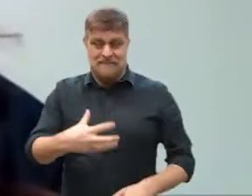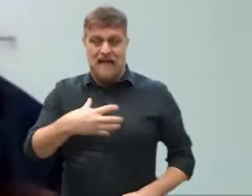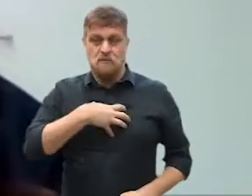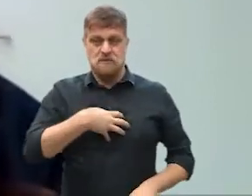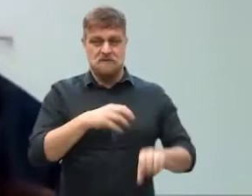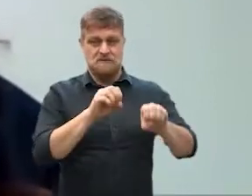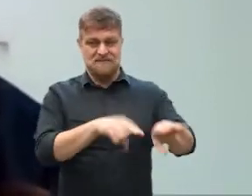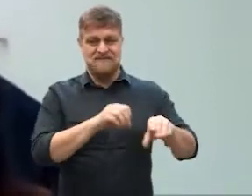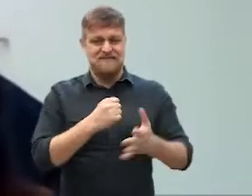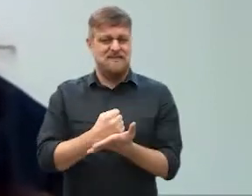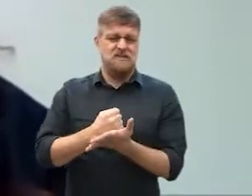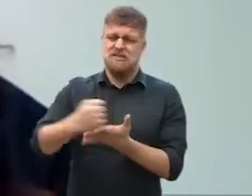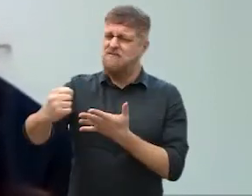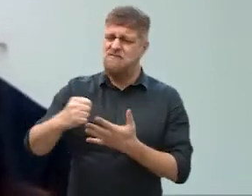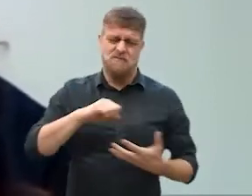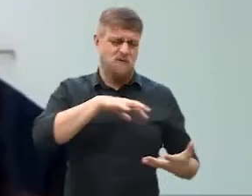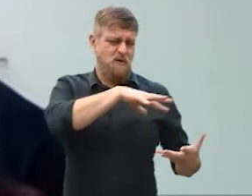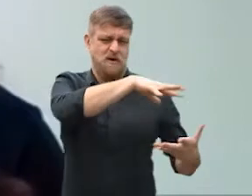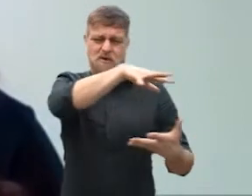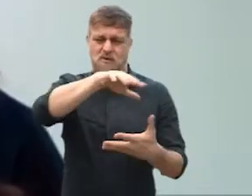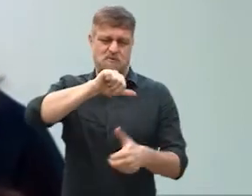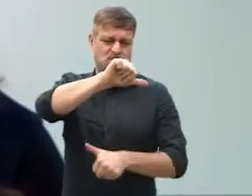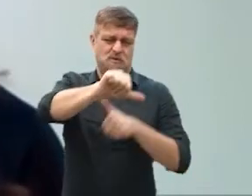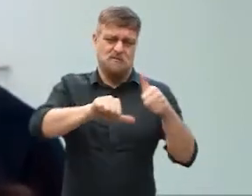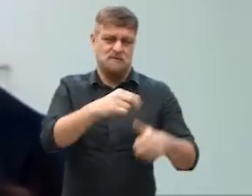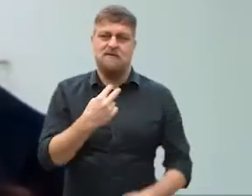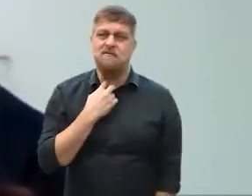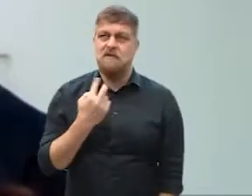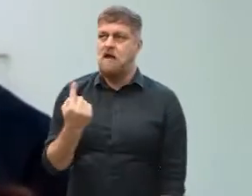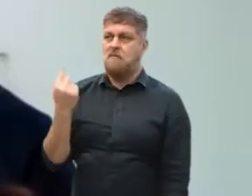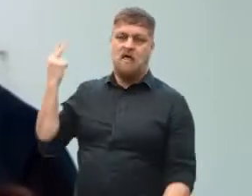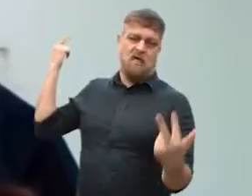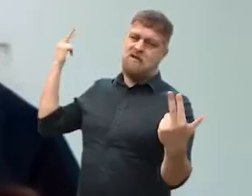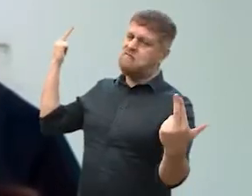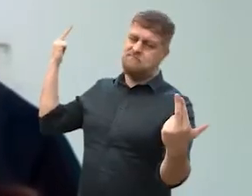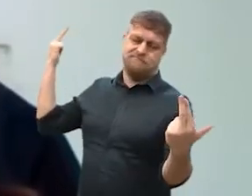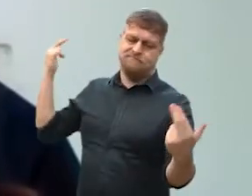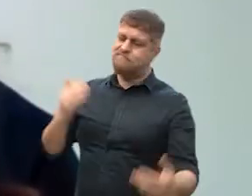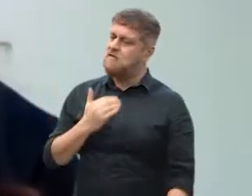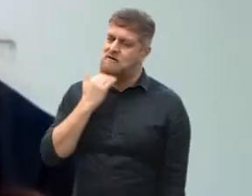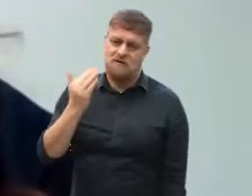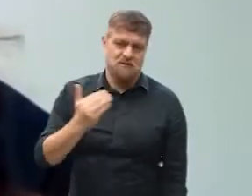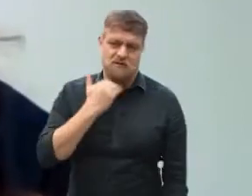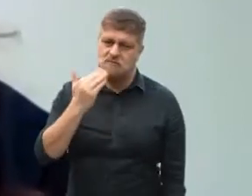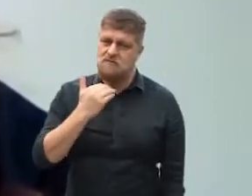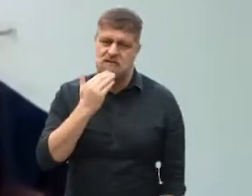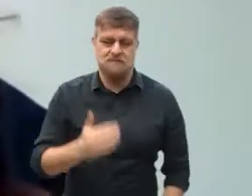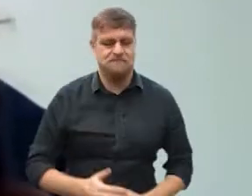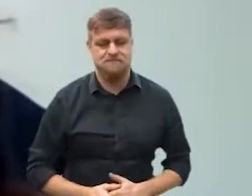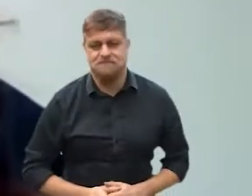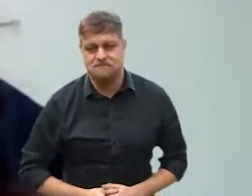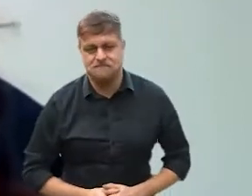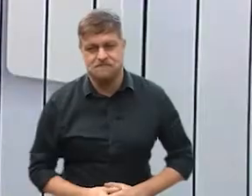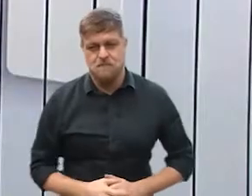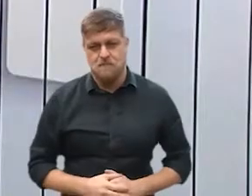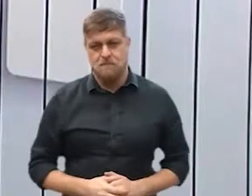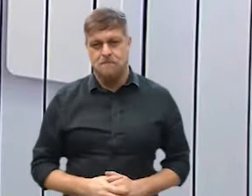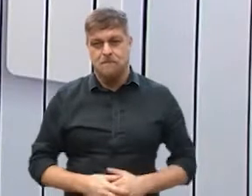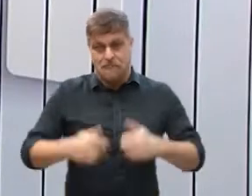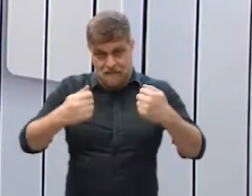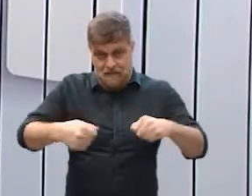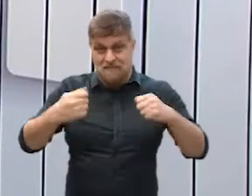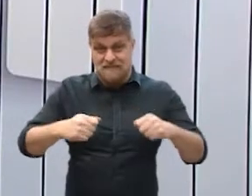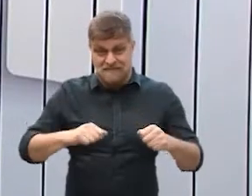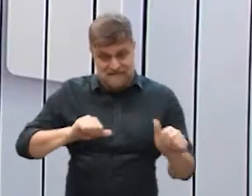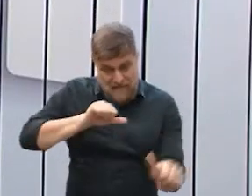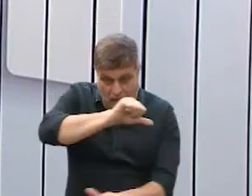já foi, né? A gente já mudou, o mundo mudou e a gente não mudou o nosso formato da educação ainda. Isso é essa necessidade. É, preciso